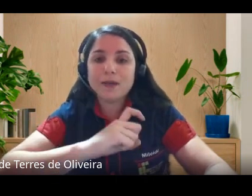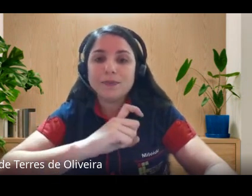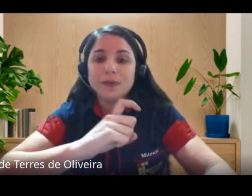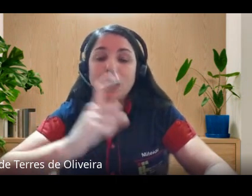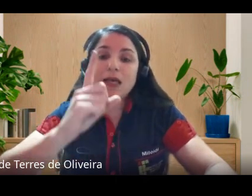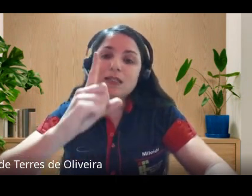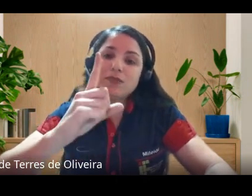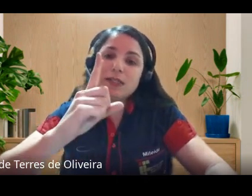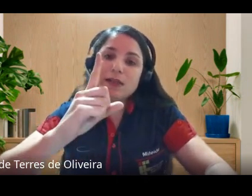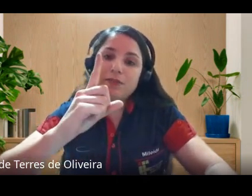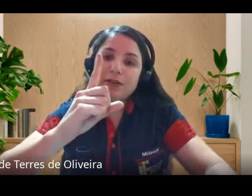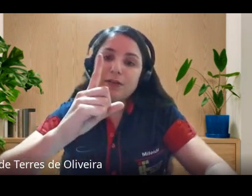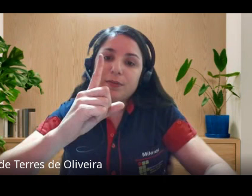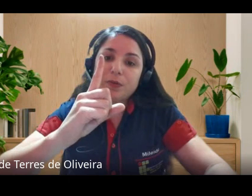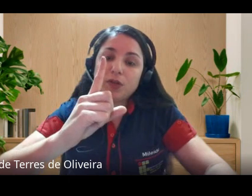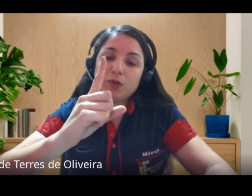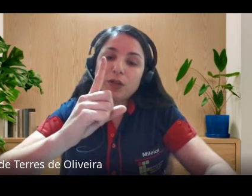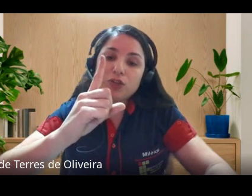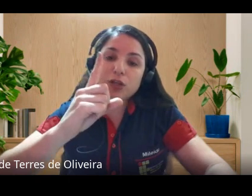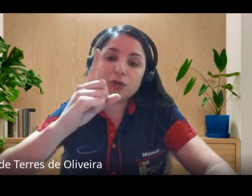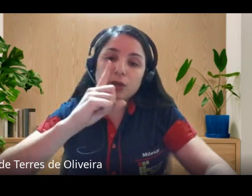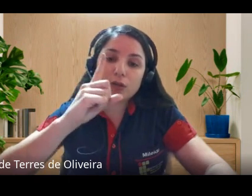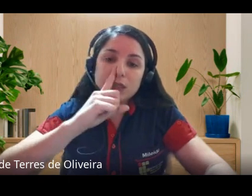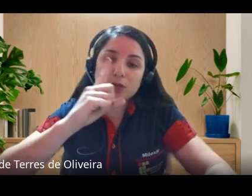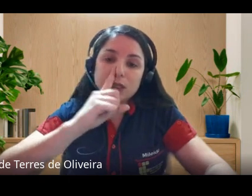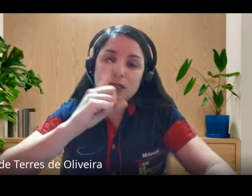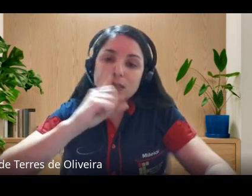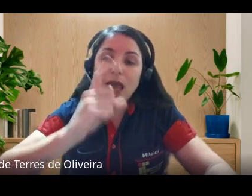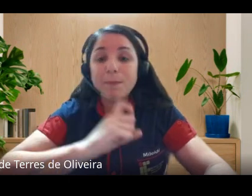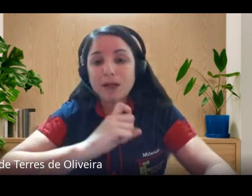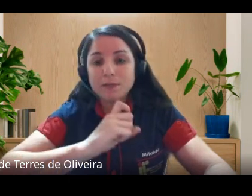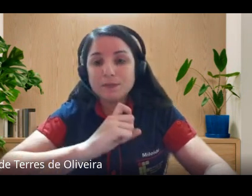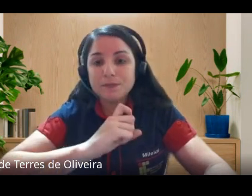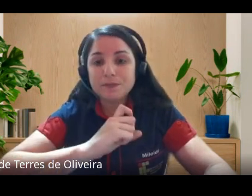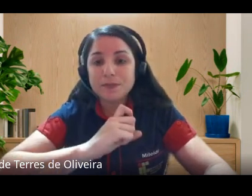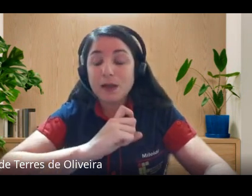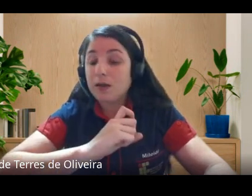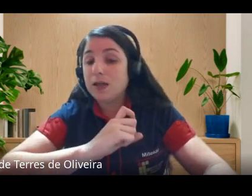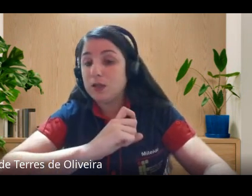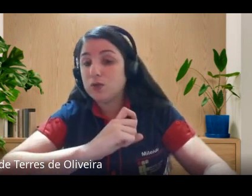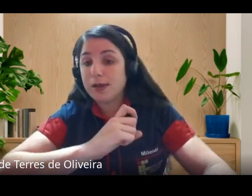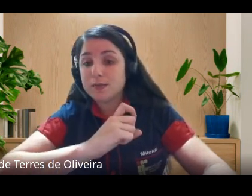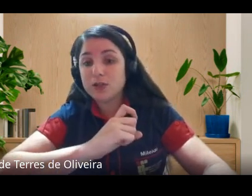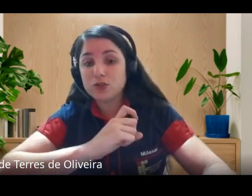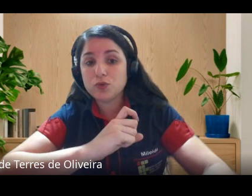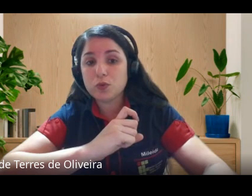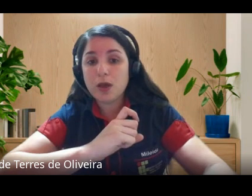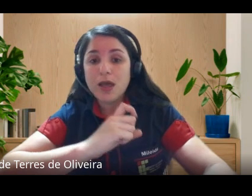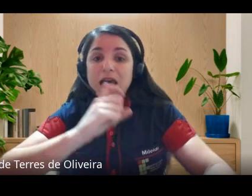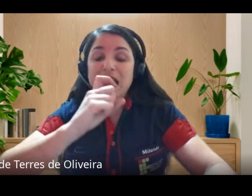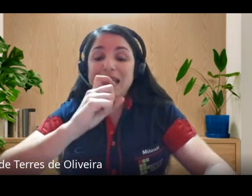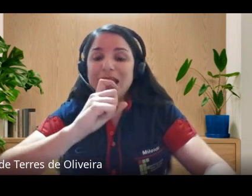Pai. E se você levanta e fica o dedo indicador e encosta aqui no nariz, é mãe. Isso mais para a região